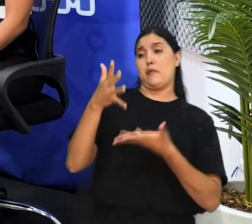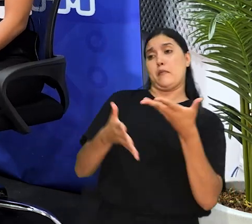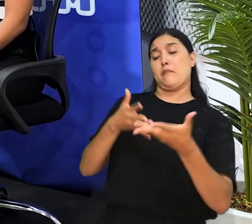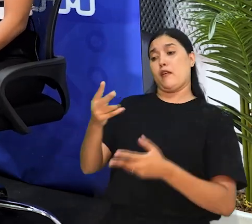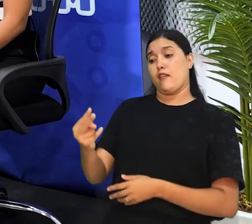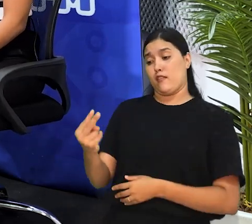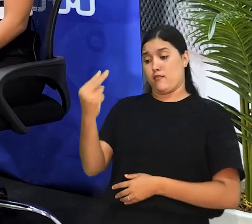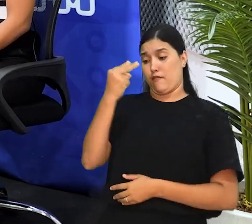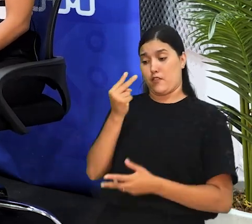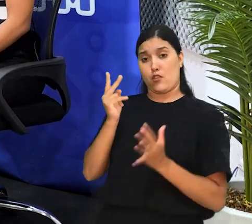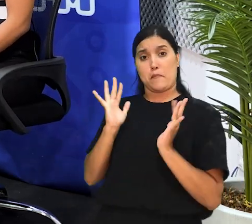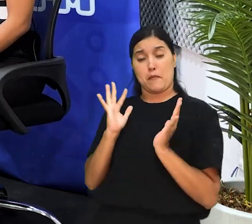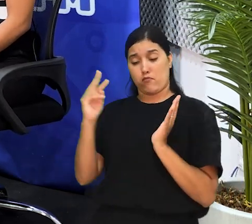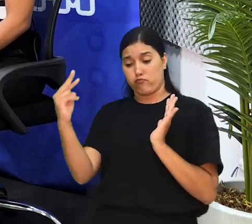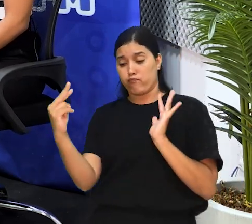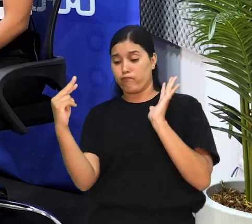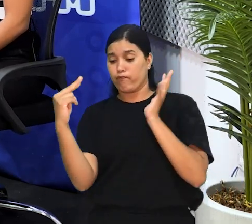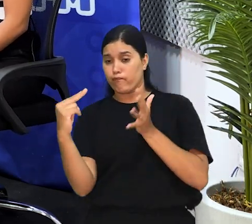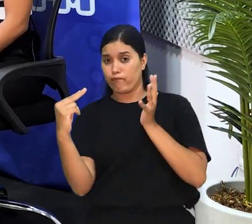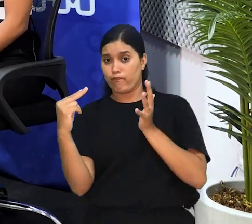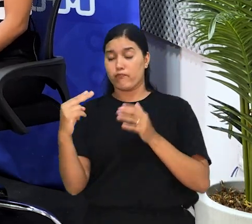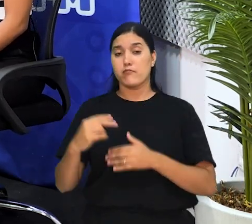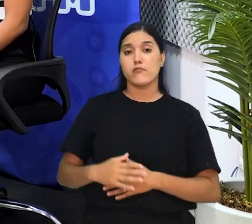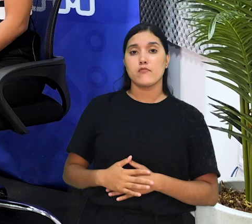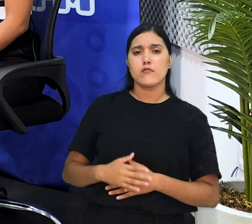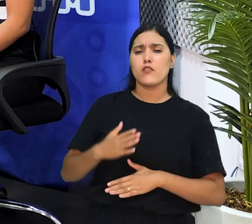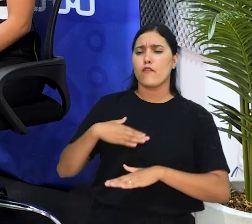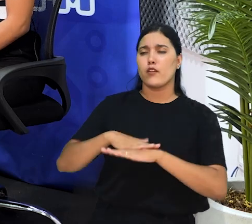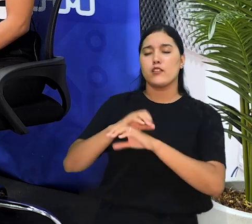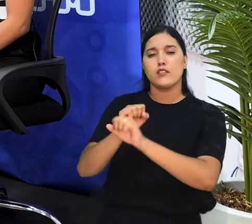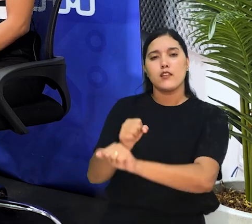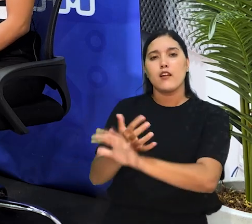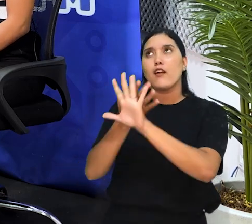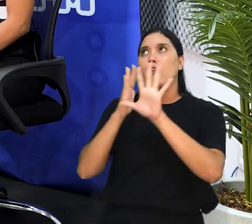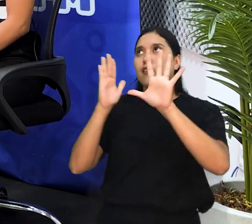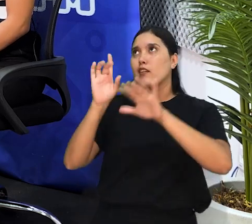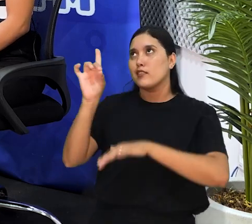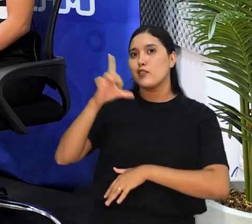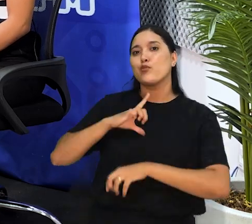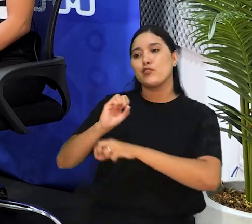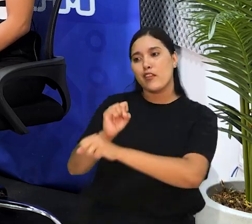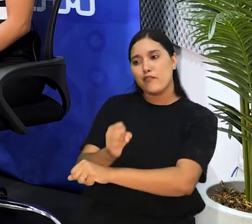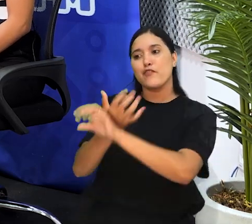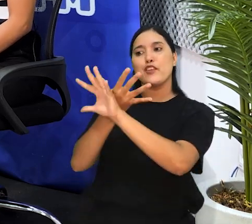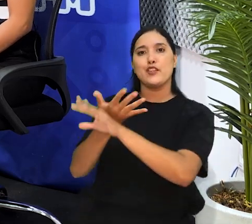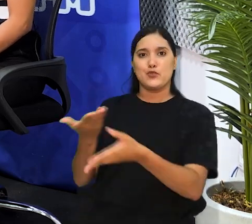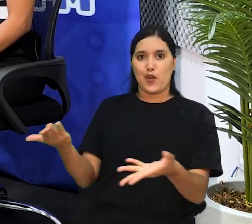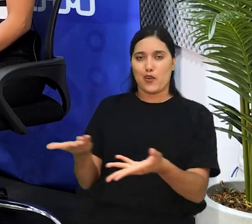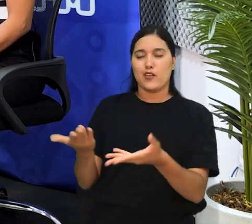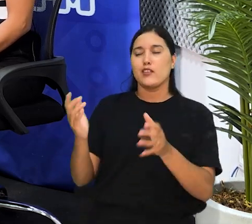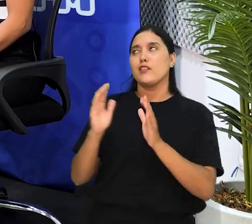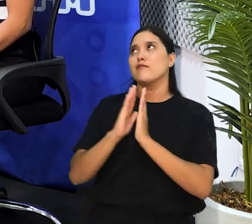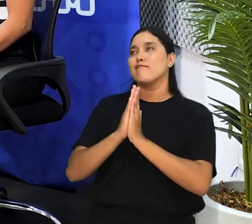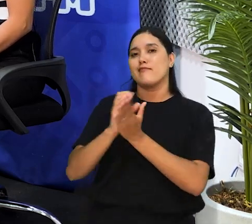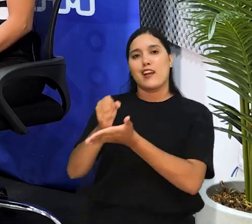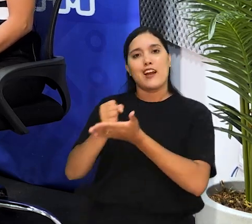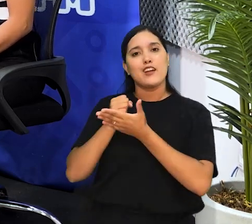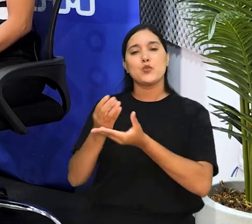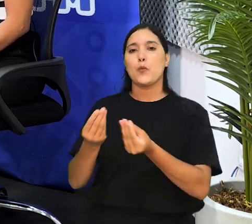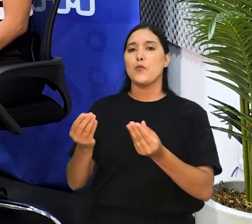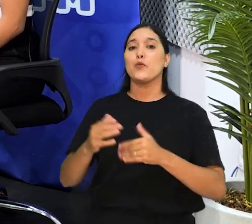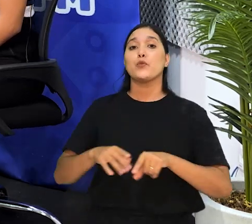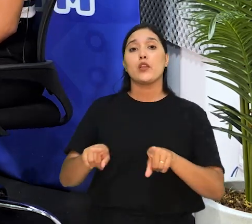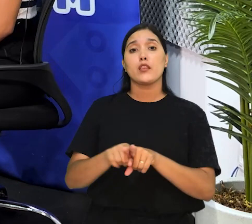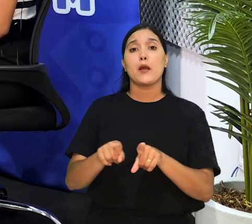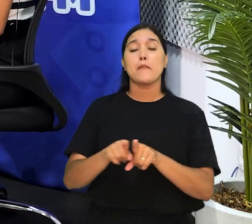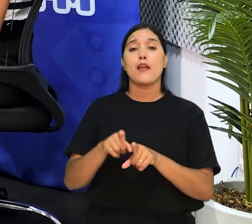está ouvindo com as mãos, né? E a gente faz videochamada, mensagem por vídeo, graças a Deus que teve essa atualização, que ajudou muito. E também a